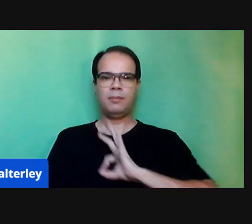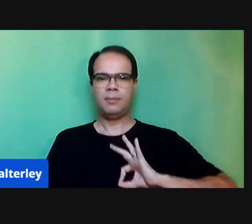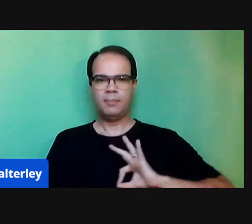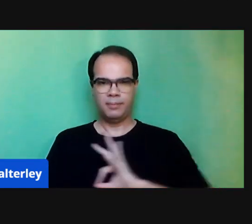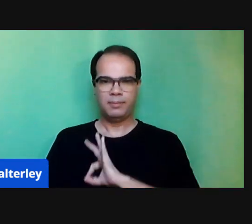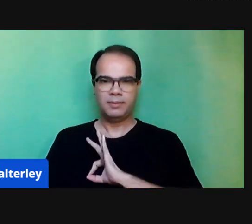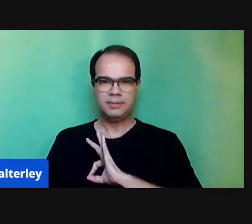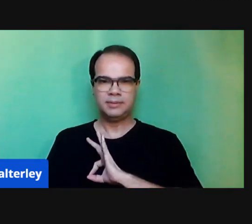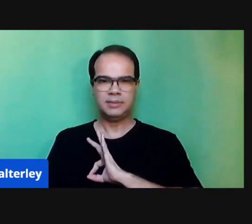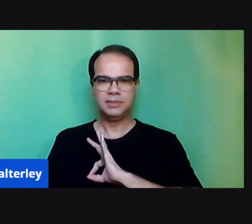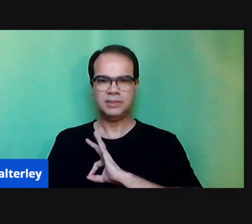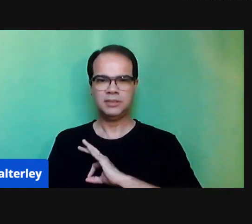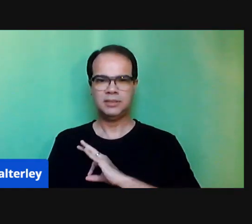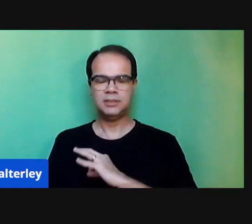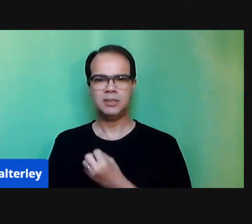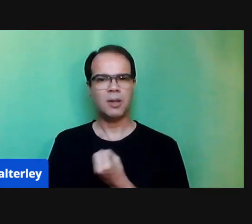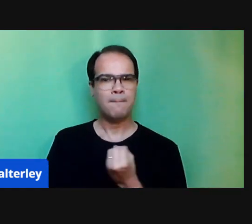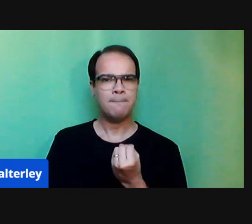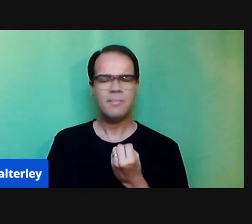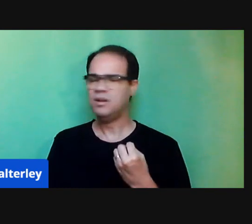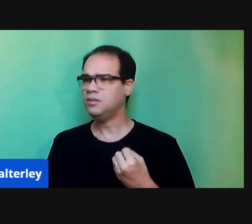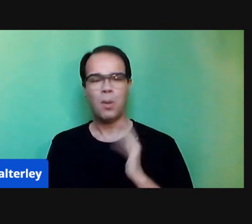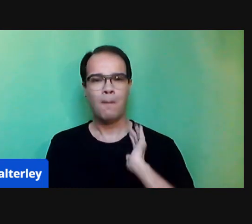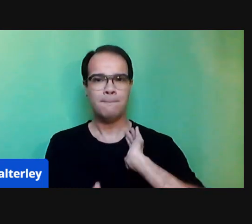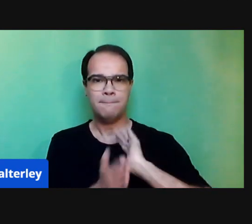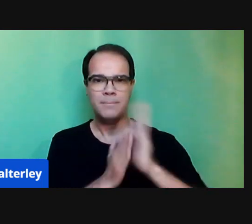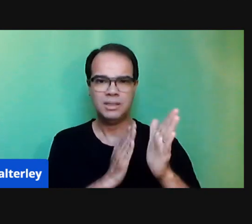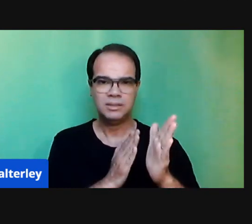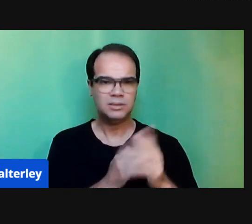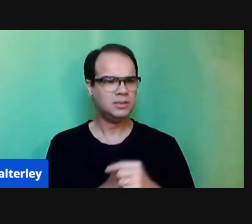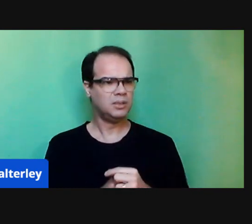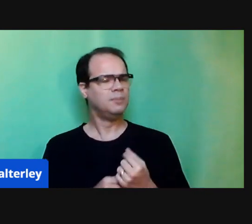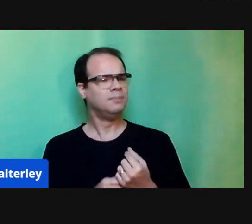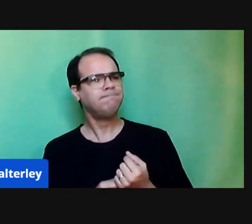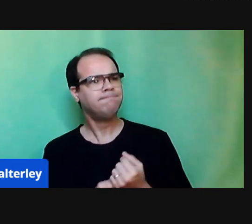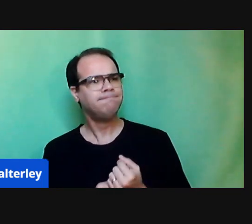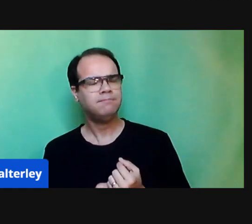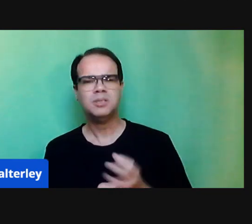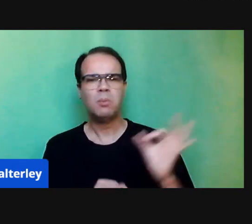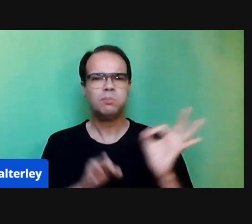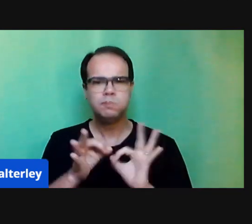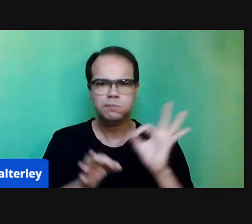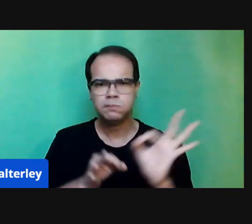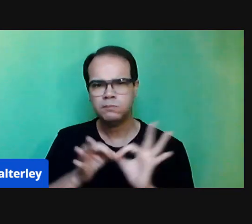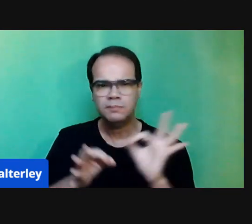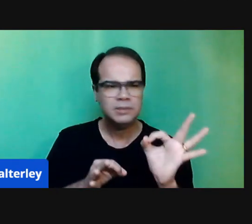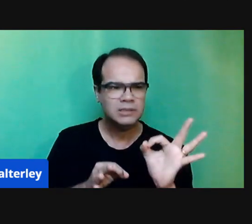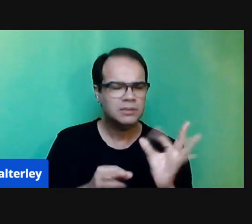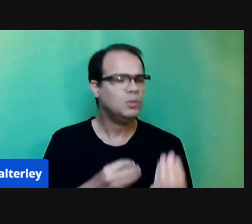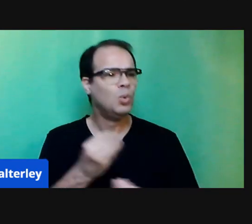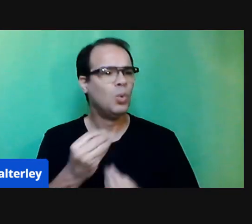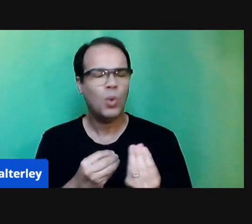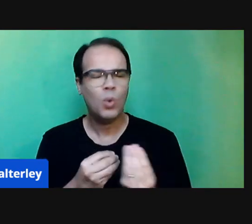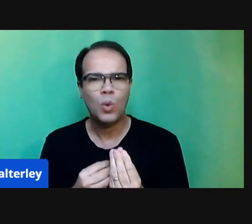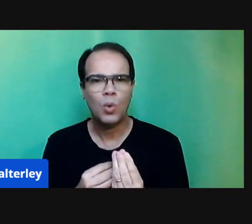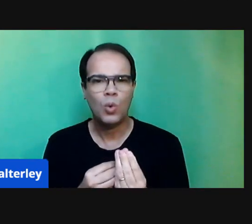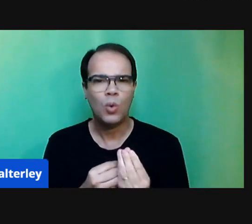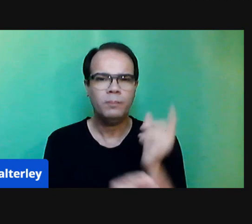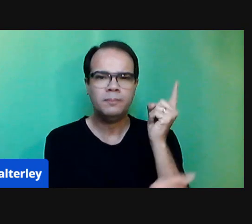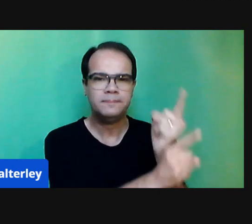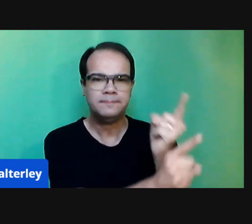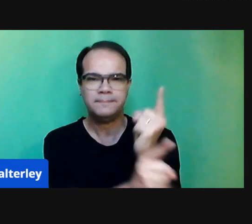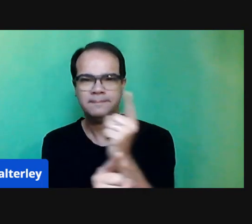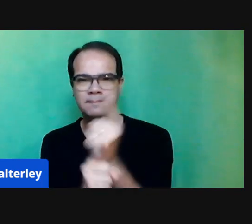Silvestres, ali no Parque dos Poderes. Estou fazendo, em fase de finalização, um documentário que chama Campo Grande